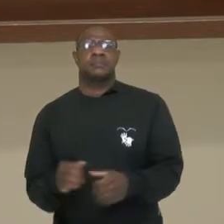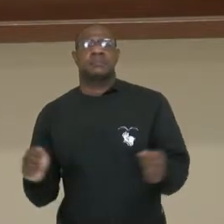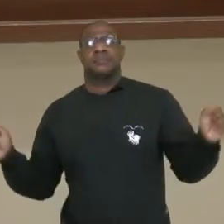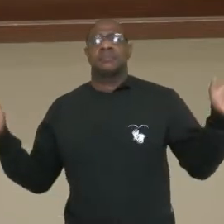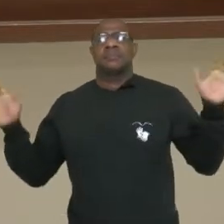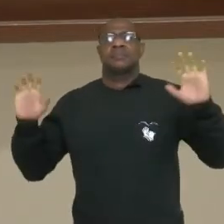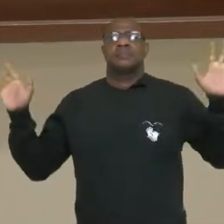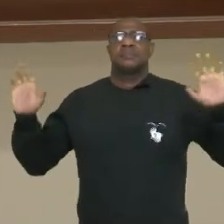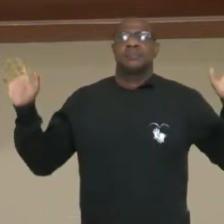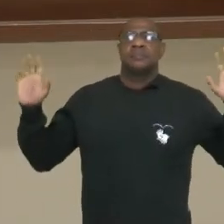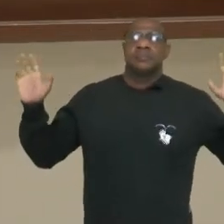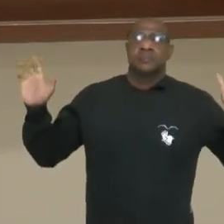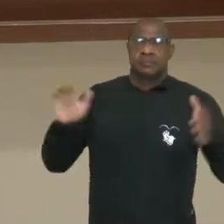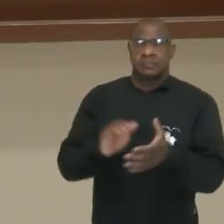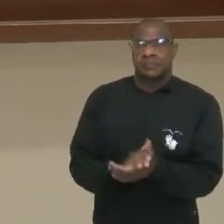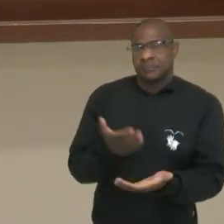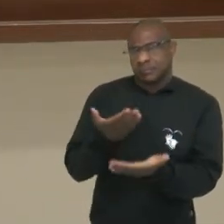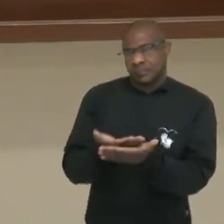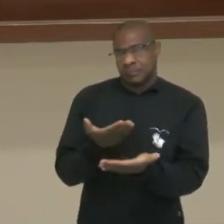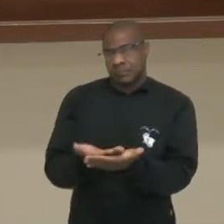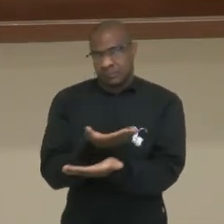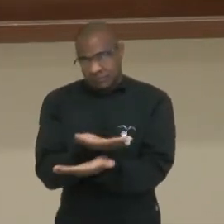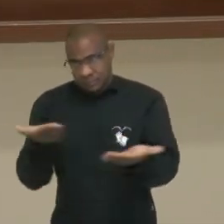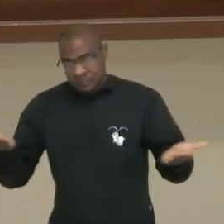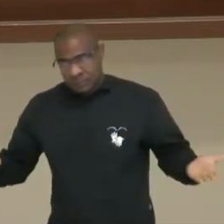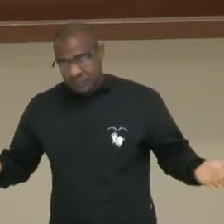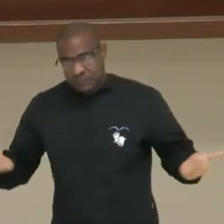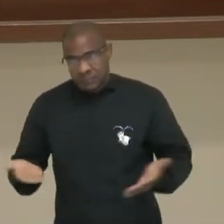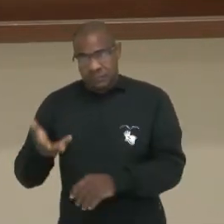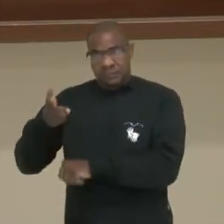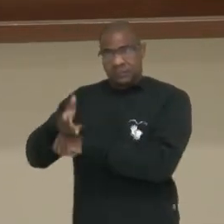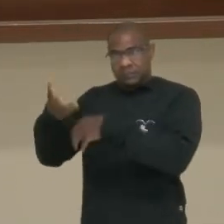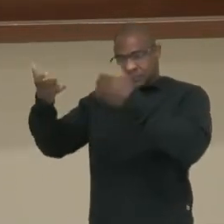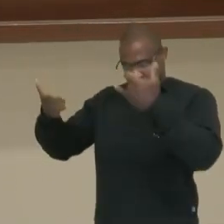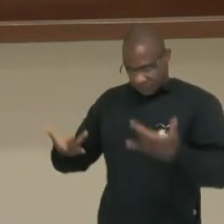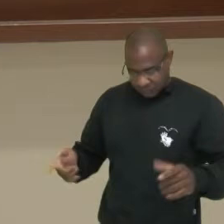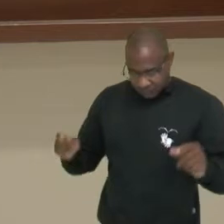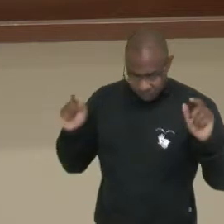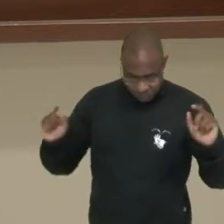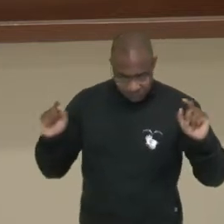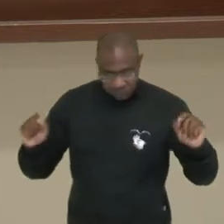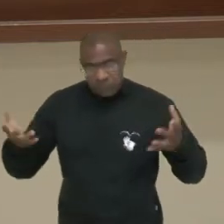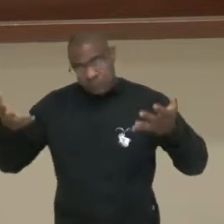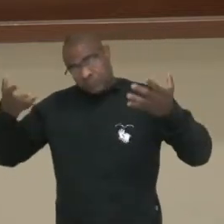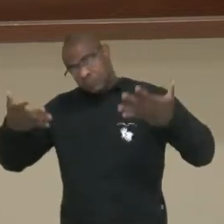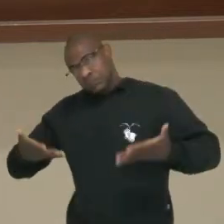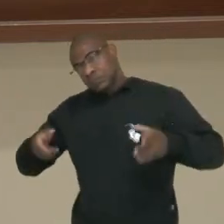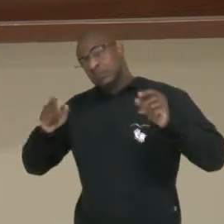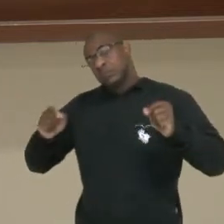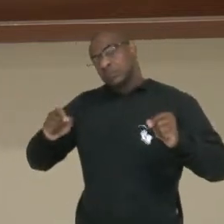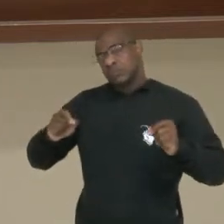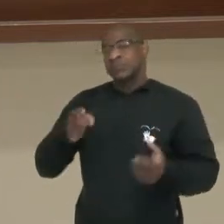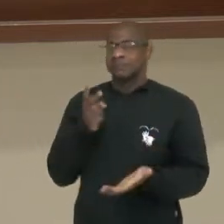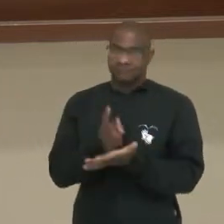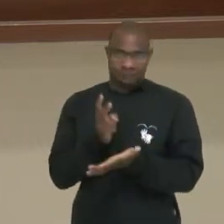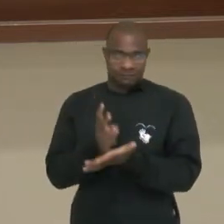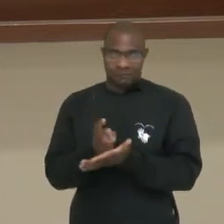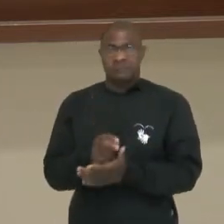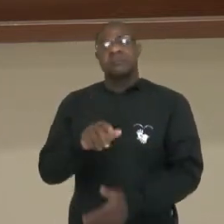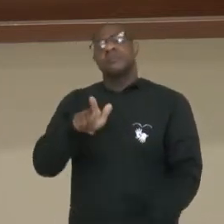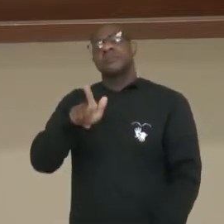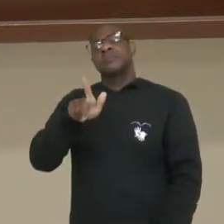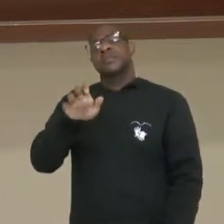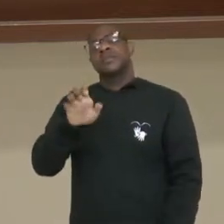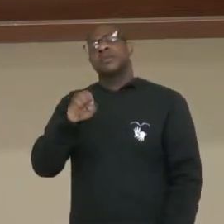Olá, estudantes da terceira série do ensino médio. Nesse vídeo vamos comentar ainda sobre a geometria